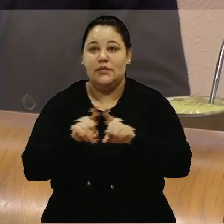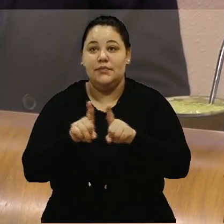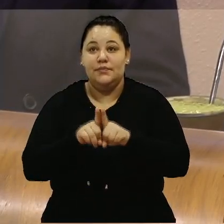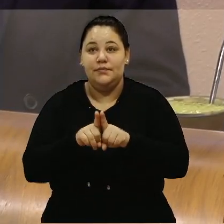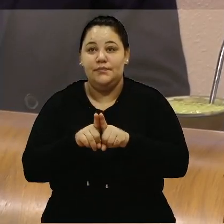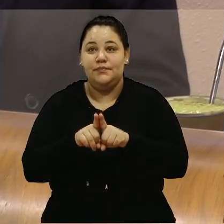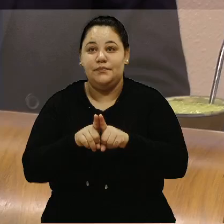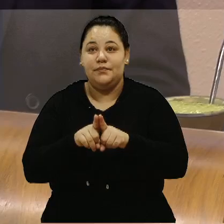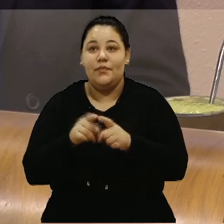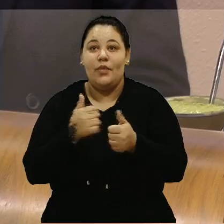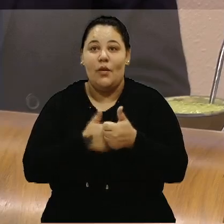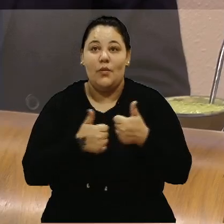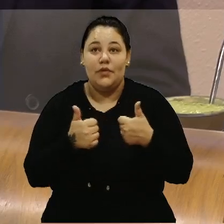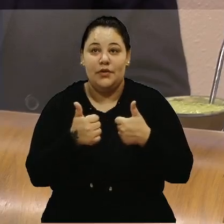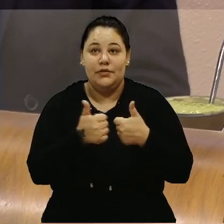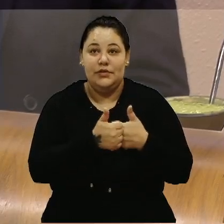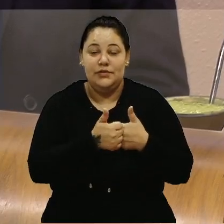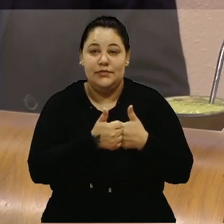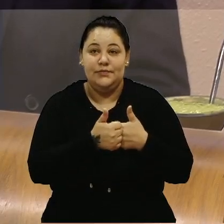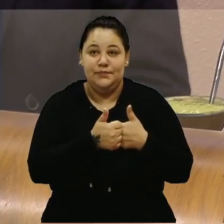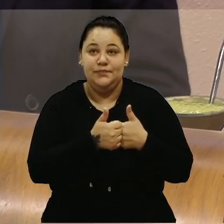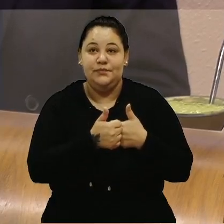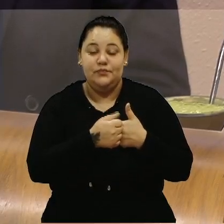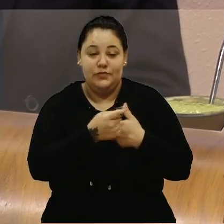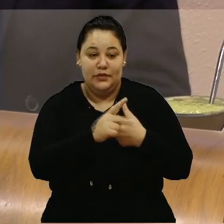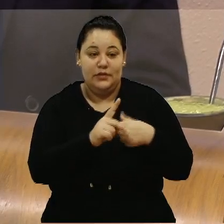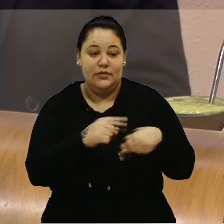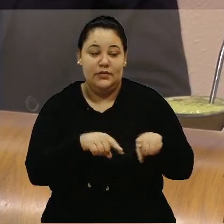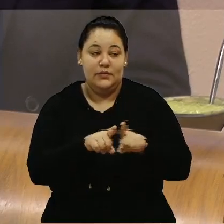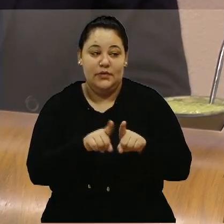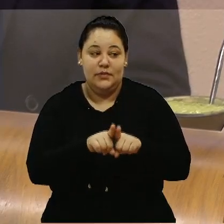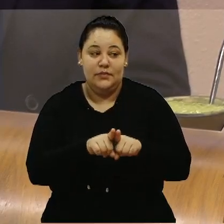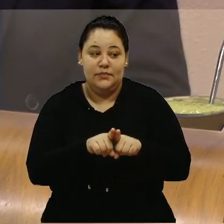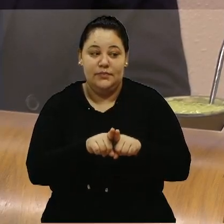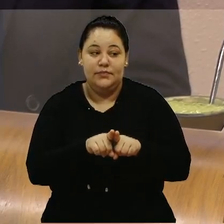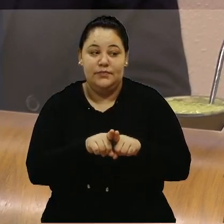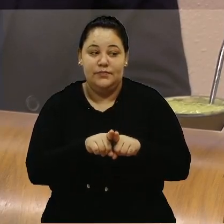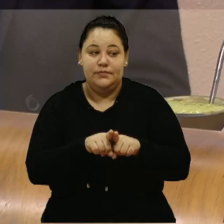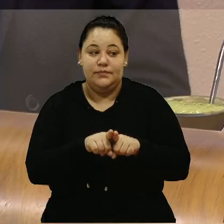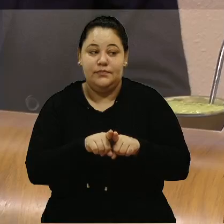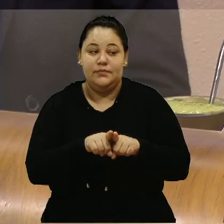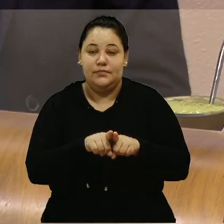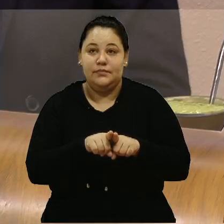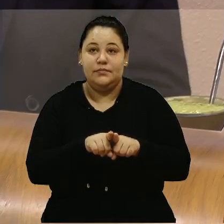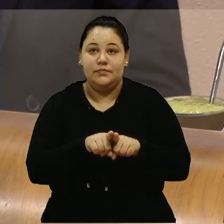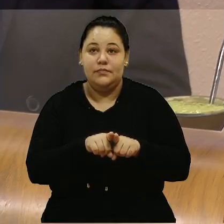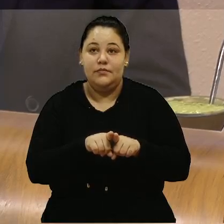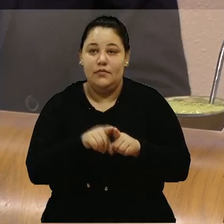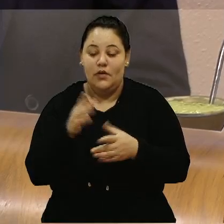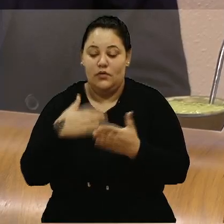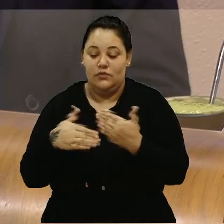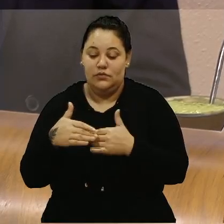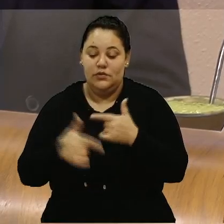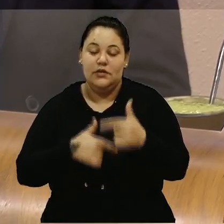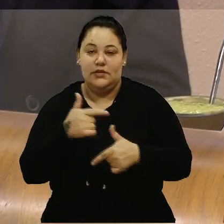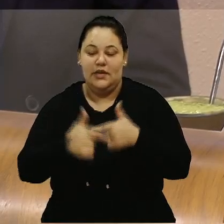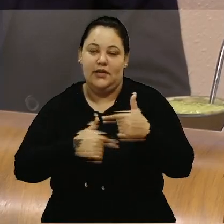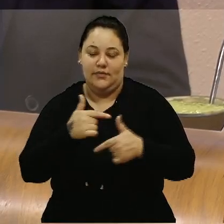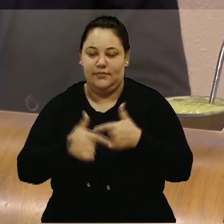protagonismo do senhor Sérgio, né, e a toda a direção, aos trabalhadores e trabalhadoras dessa